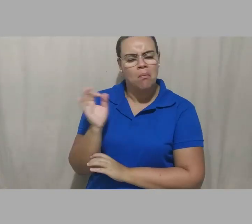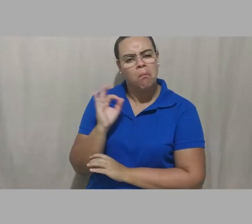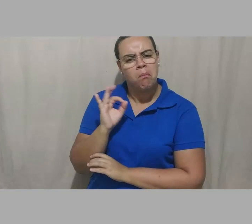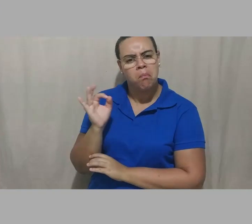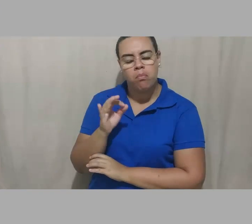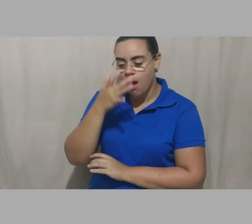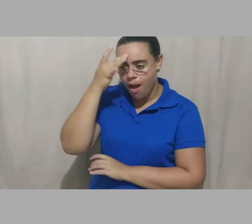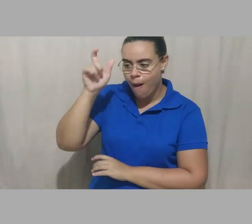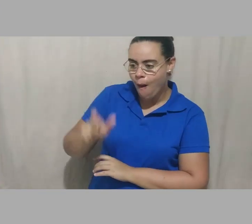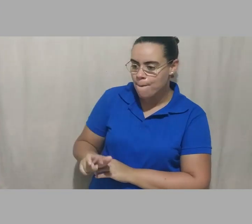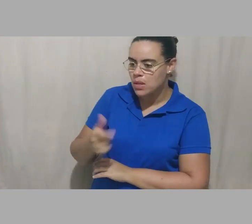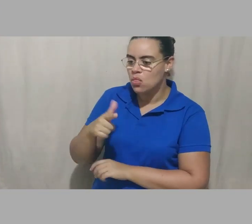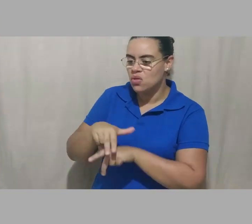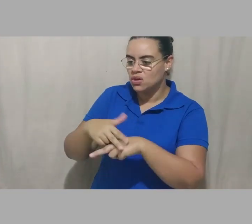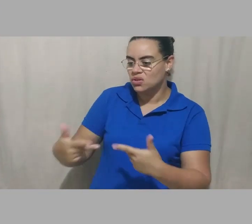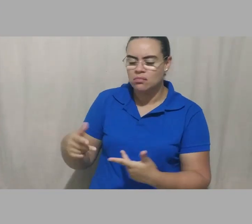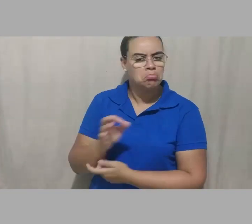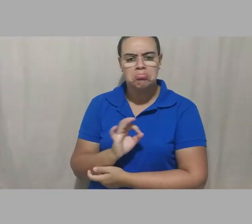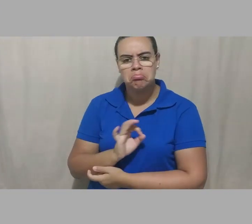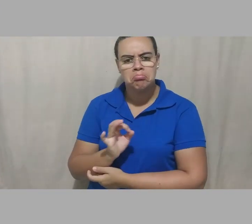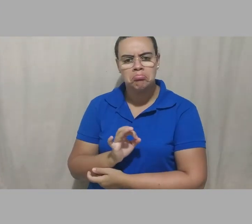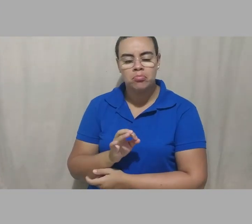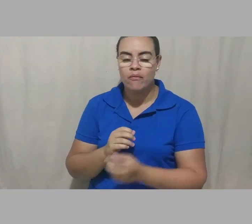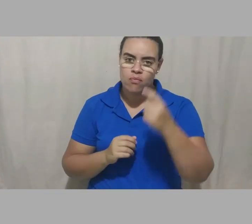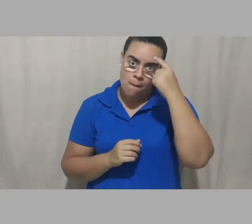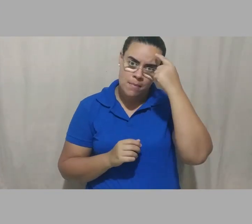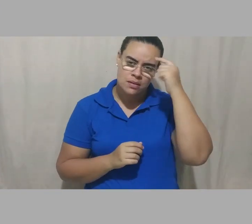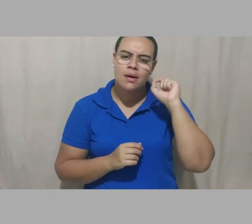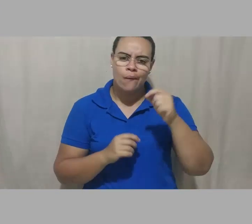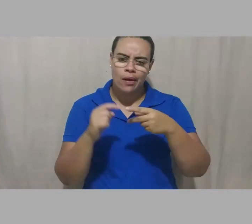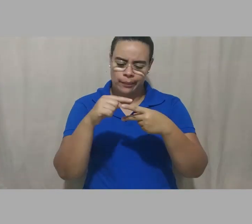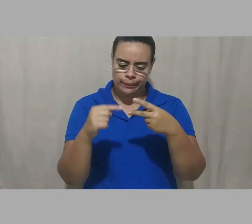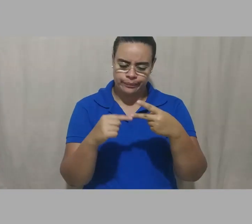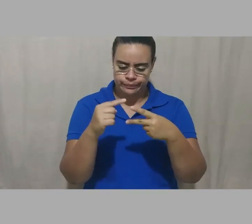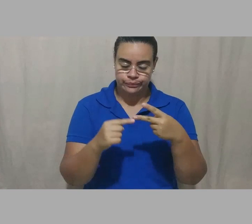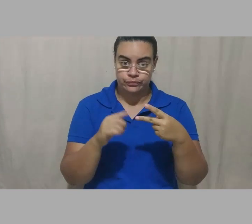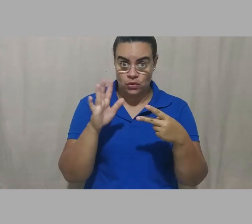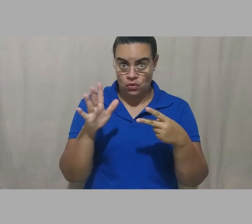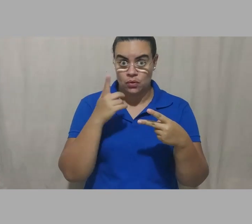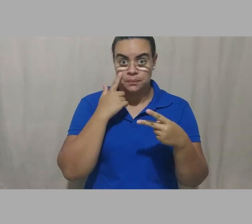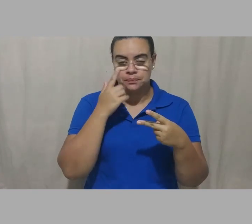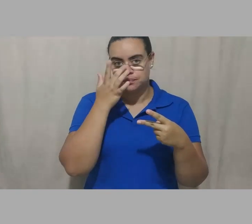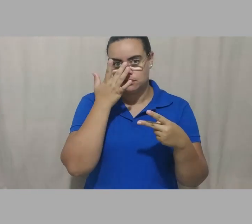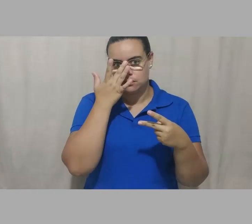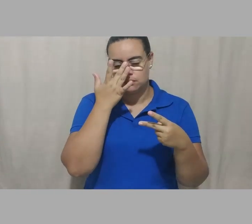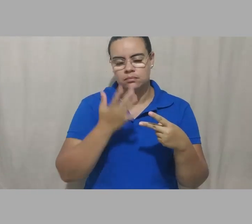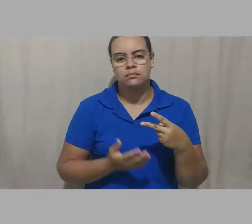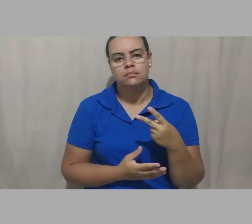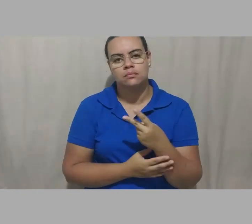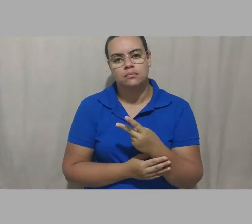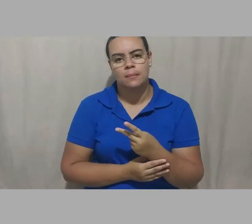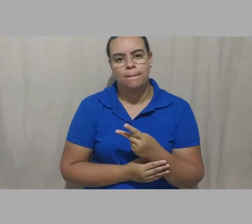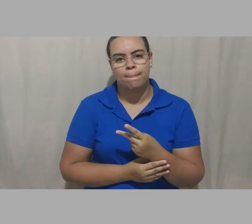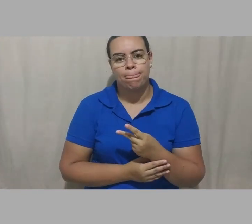não binárias. E aí a gente pode pensar duas coisas em relação a isso, considerando o que o Michel dissertou